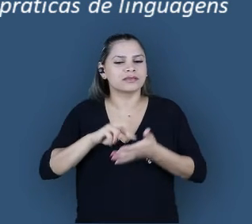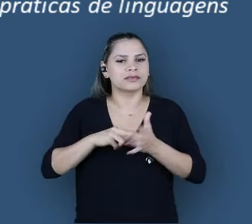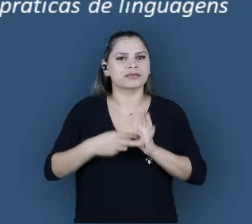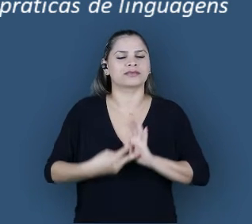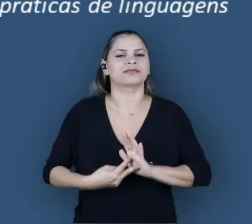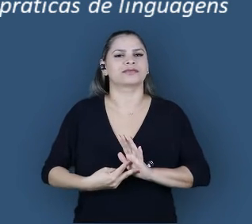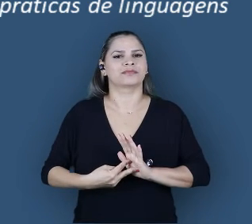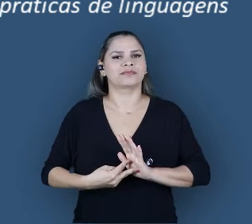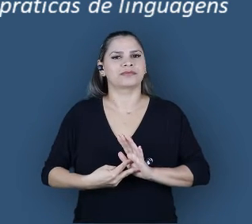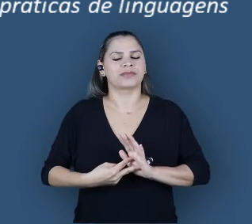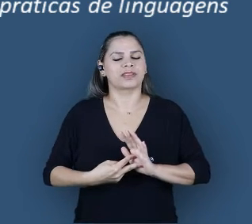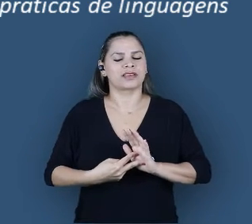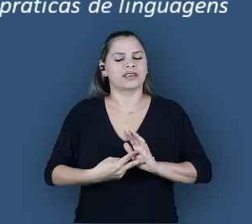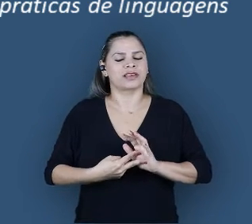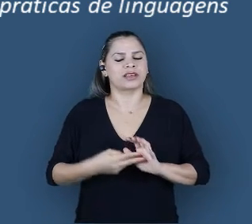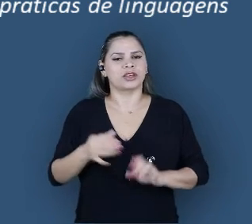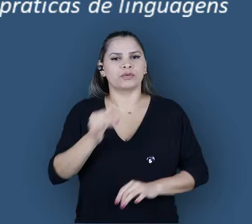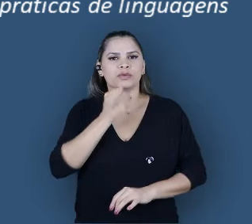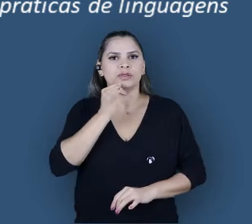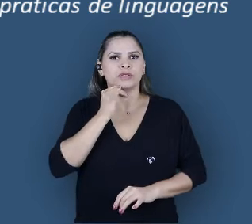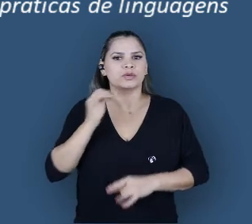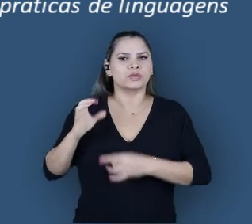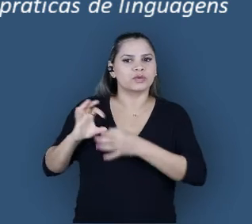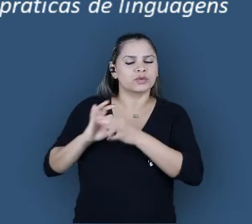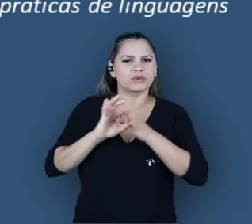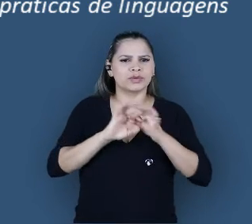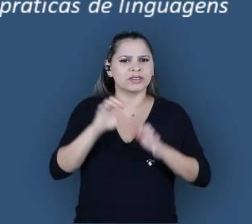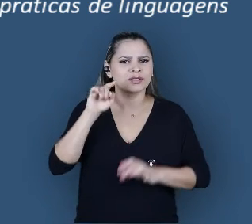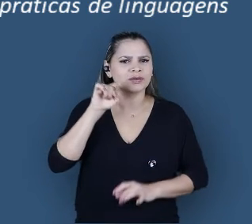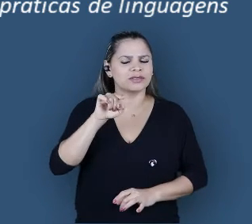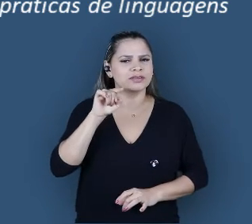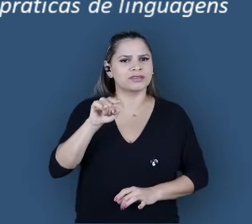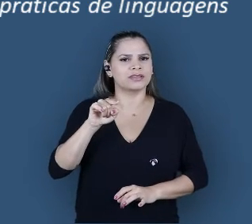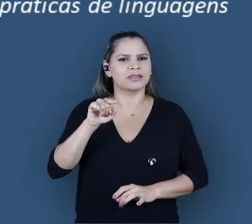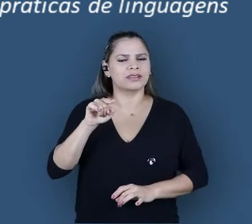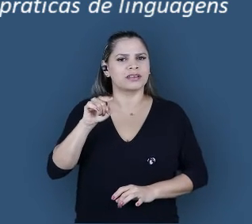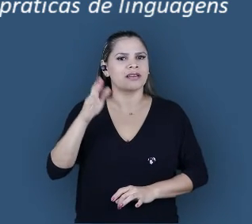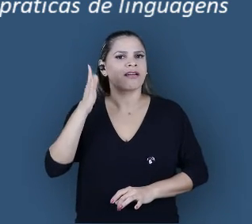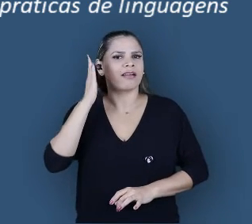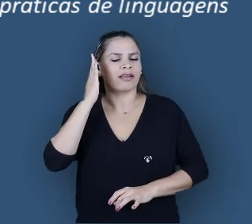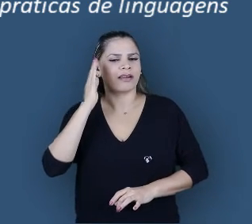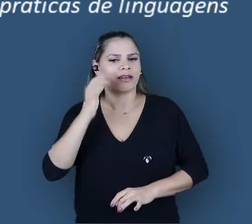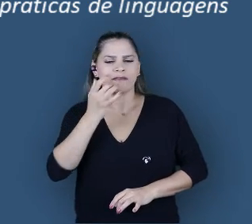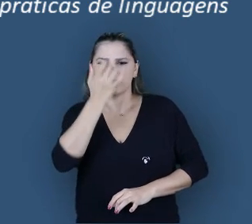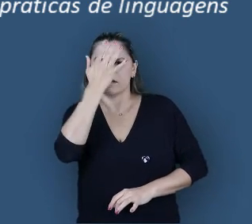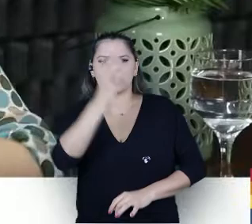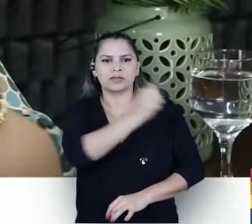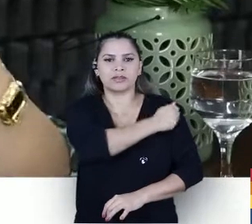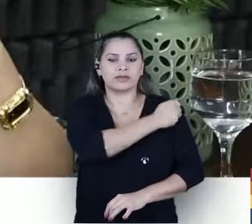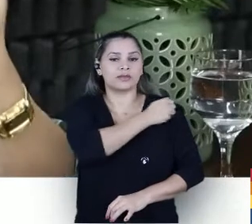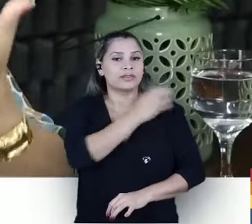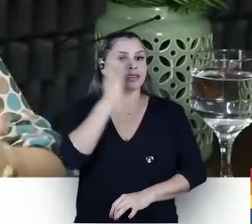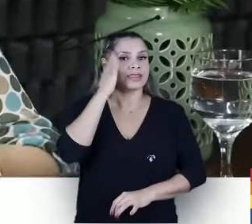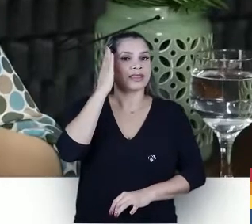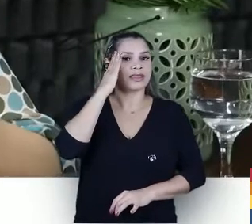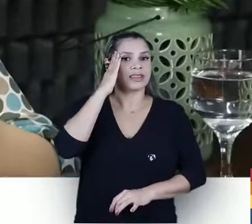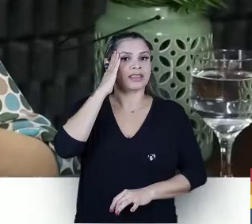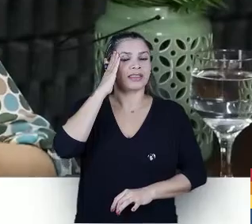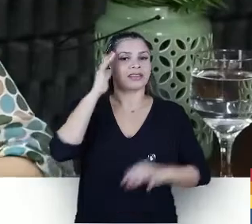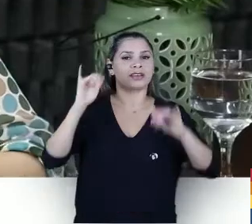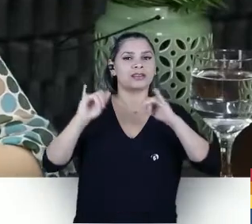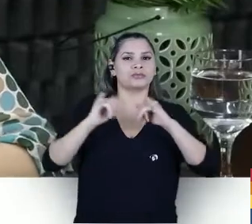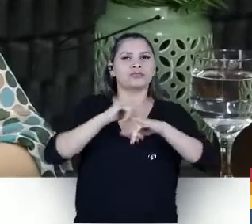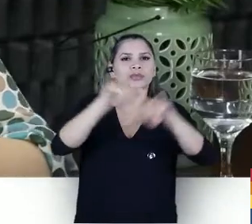ponto também que nós devemos destacar e que todos sabemos é a questão das experiências significativas. Então, de repente, no contexto em que